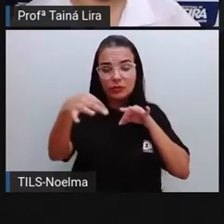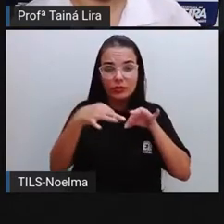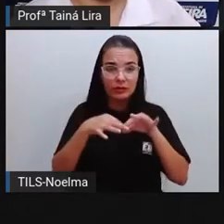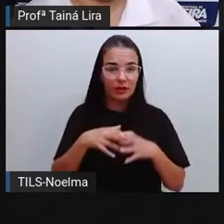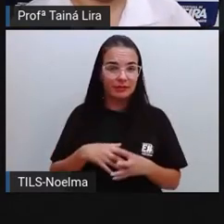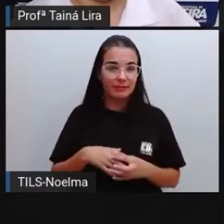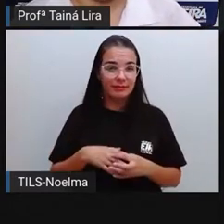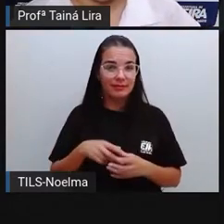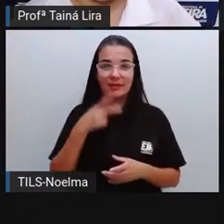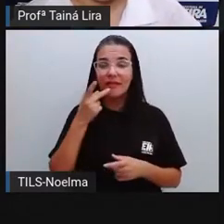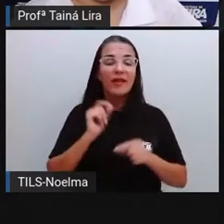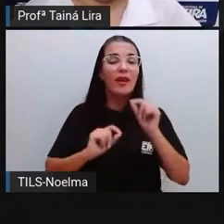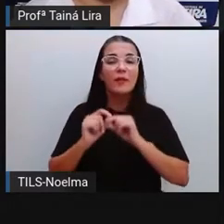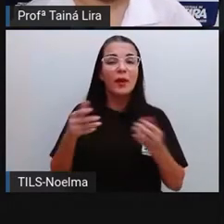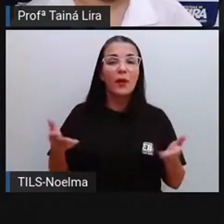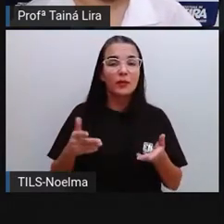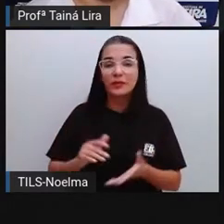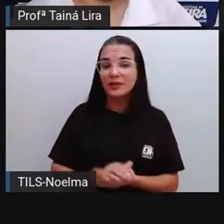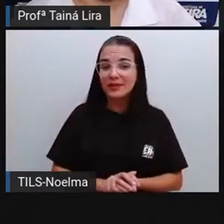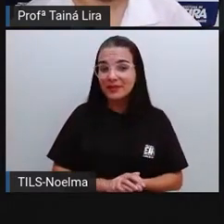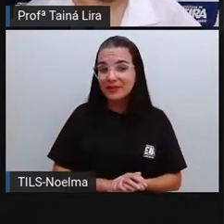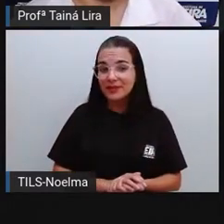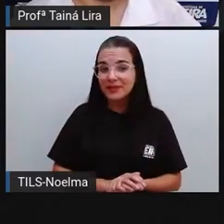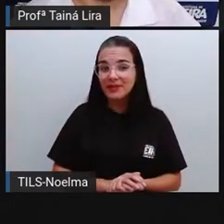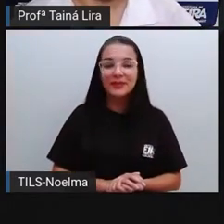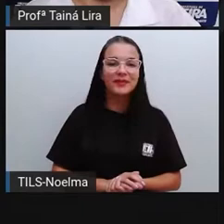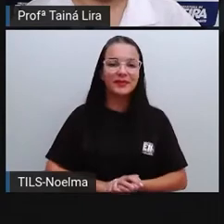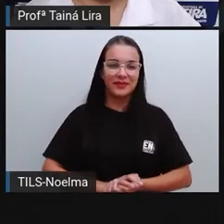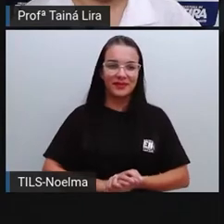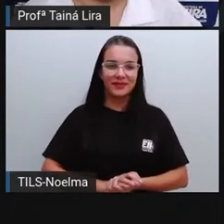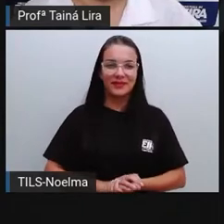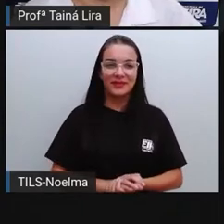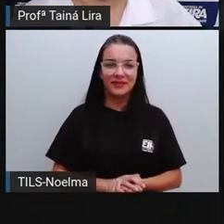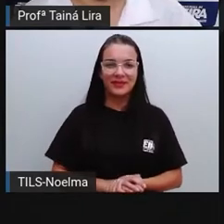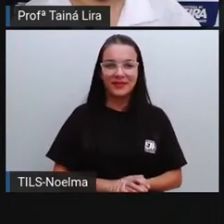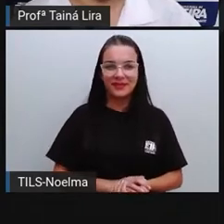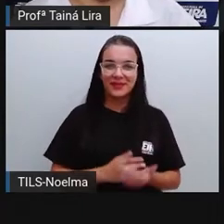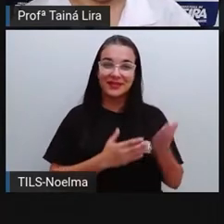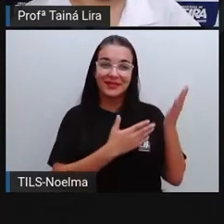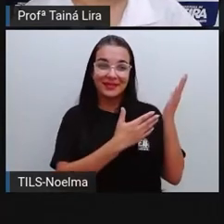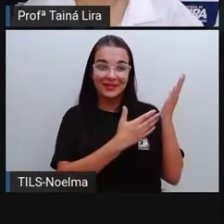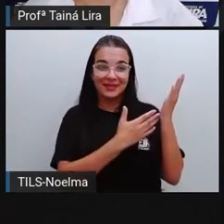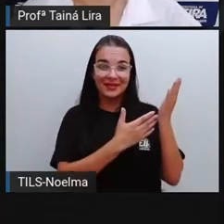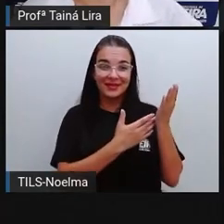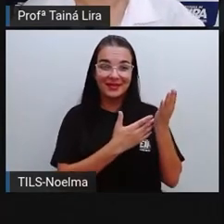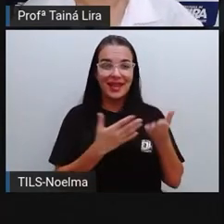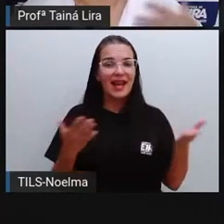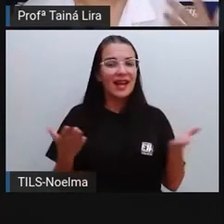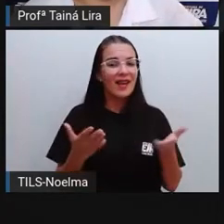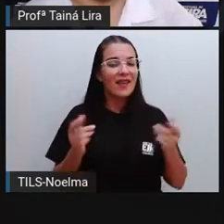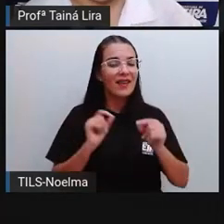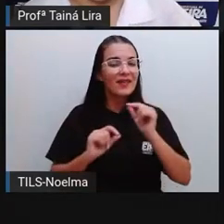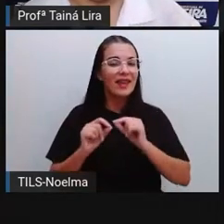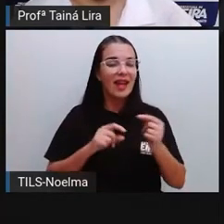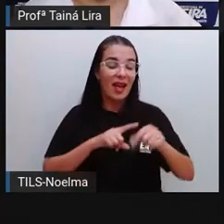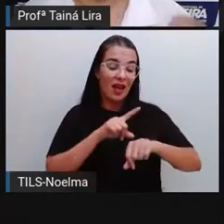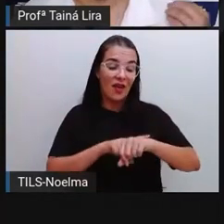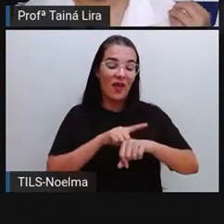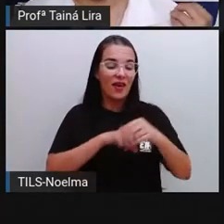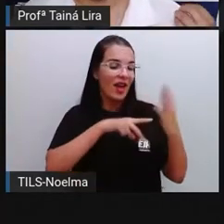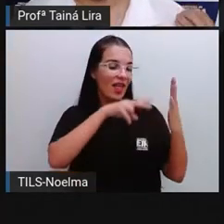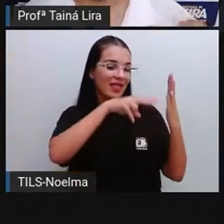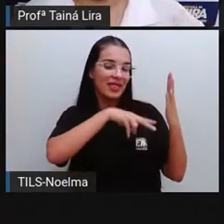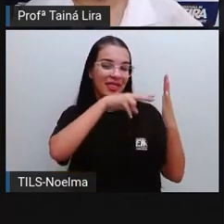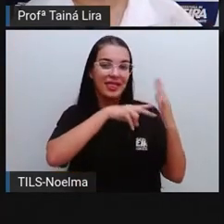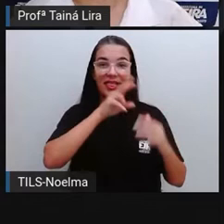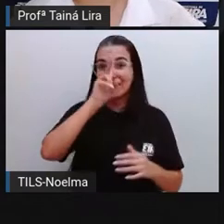na aula de hoje, né? Então, olha lá, a gente vai começar com uma história, tá? Então